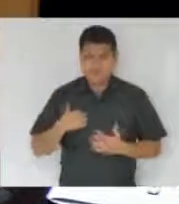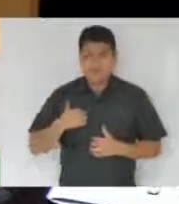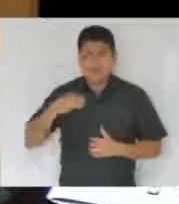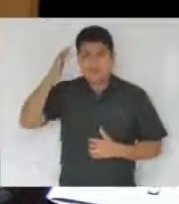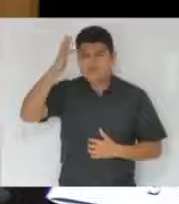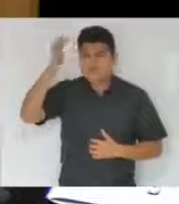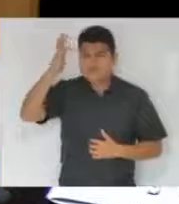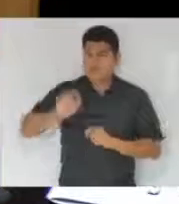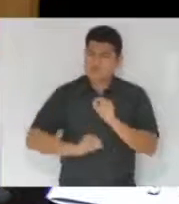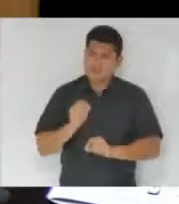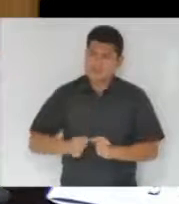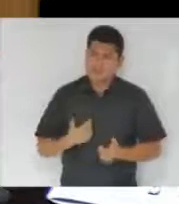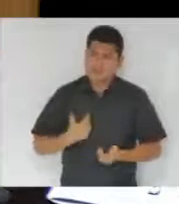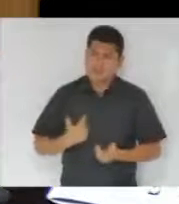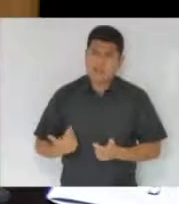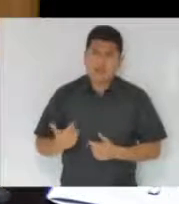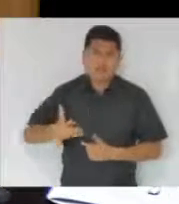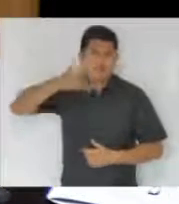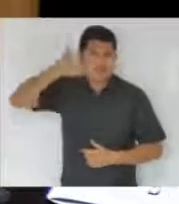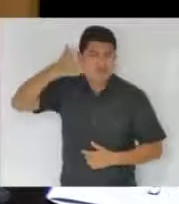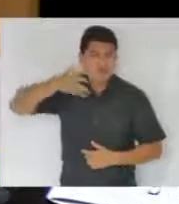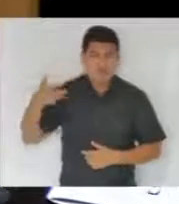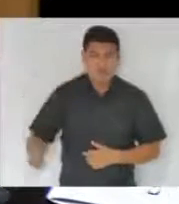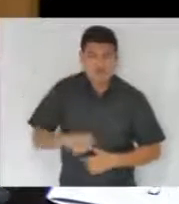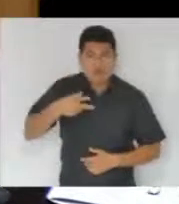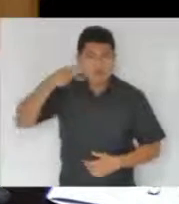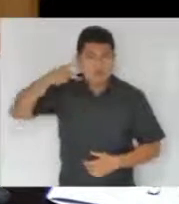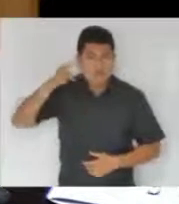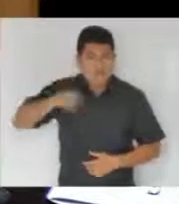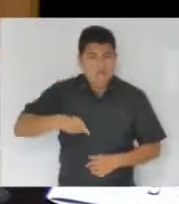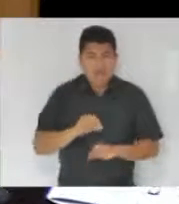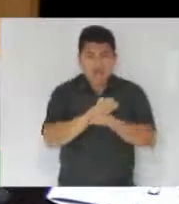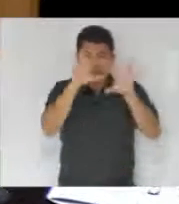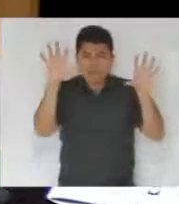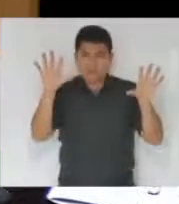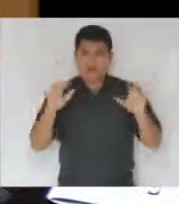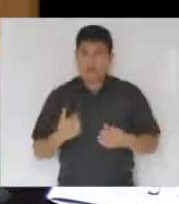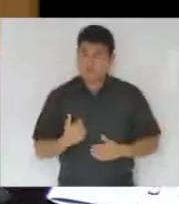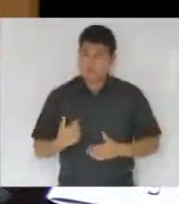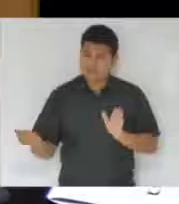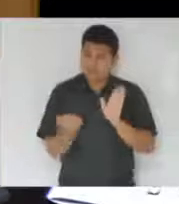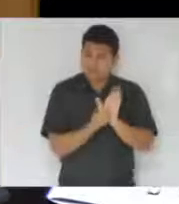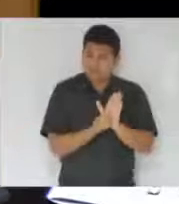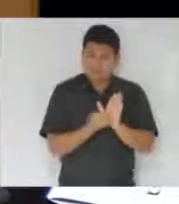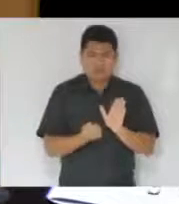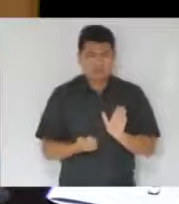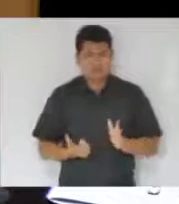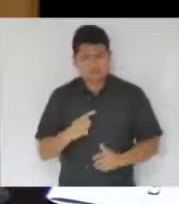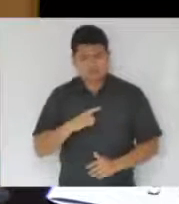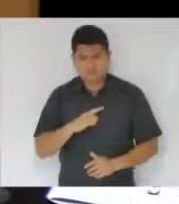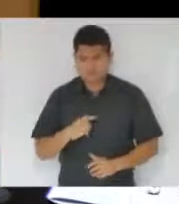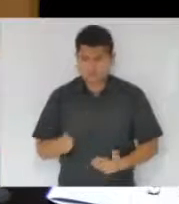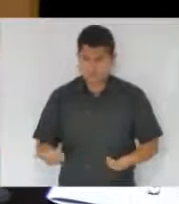política? Não é transparência? Então vamos dar o carimbo de transparência. Segundo, pelo que eu ouço